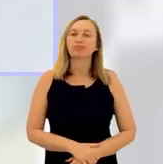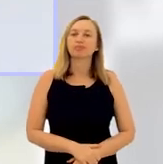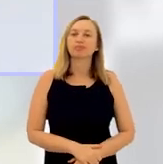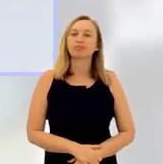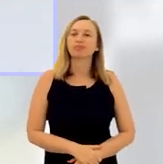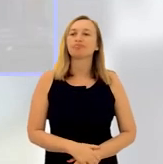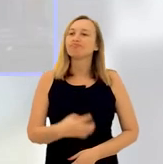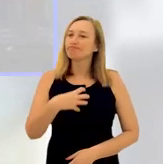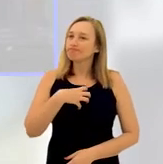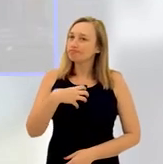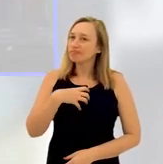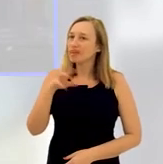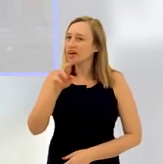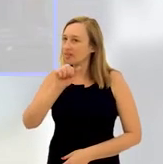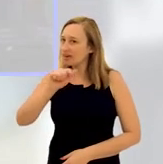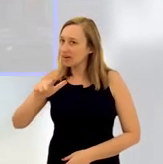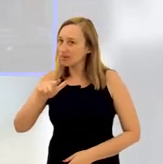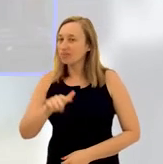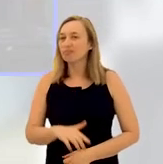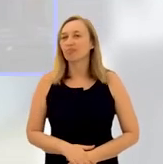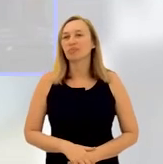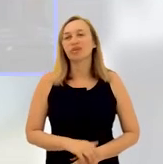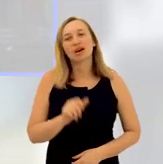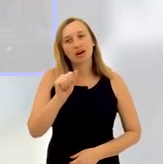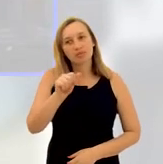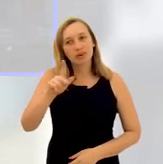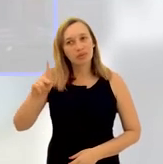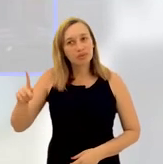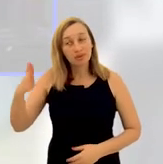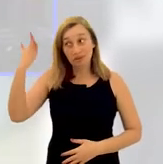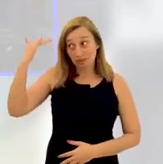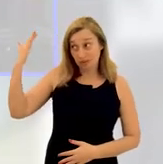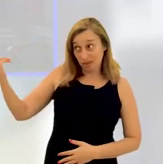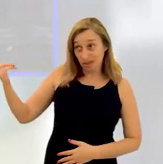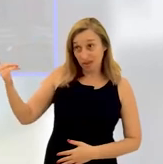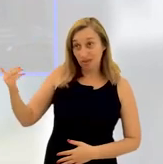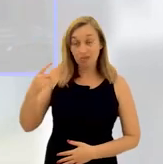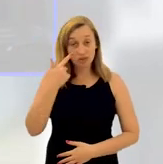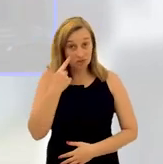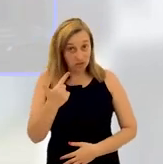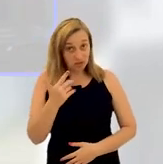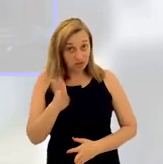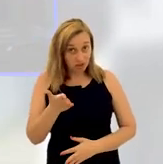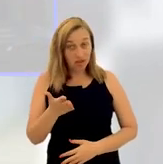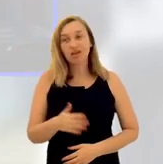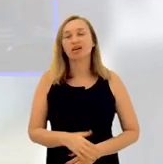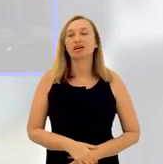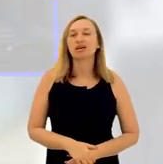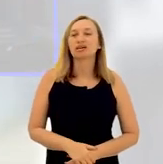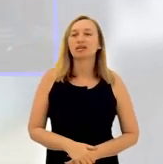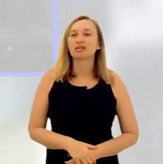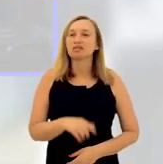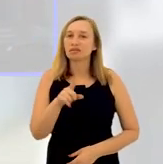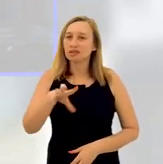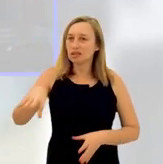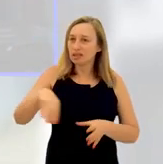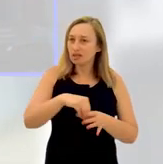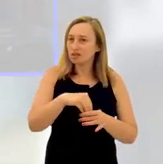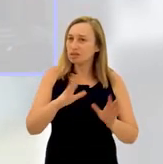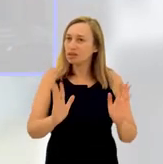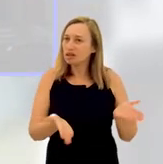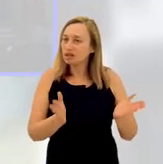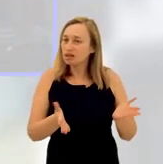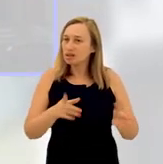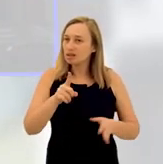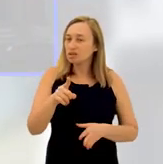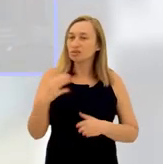aspectos. Nesse sentido, Rafael, o aplicativo é um sucesso, né? Como a gente pode ver já. E você está